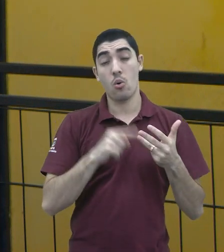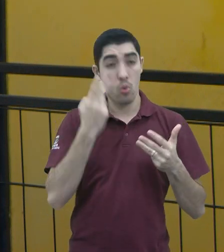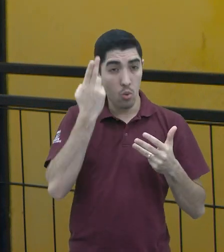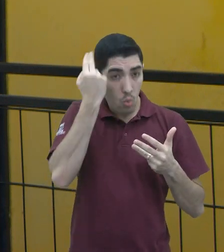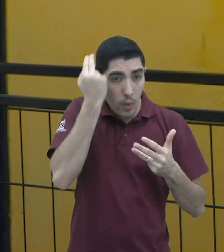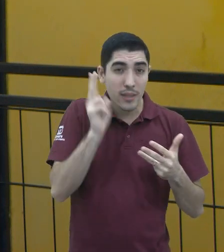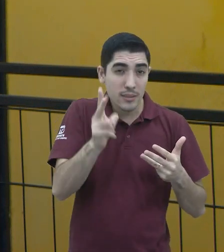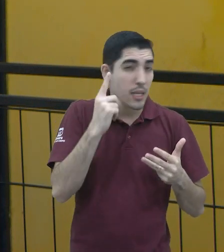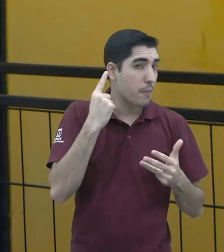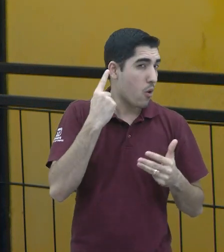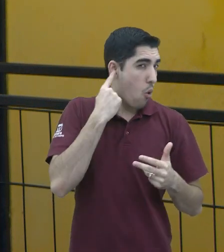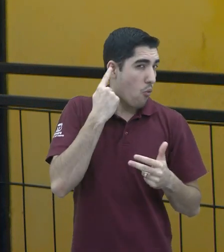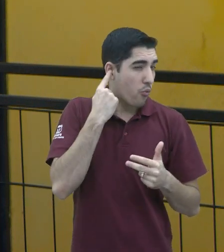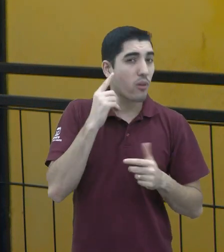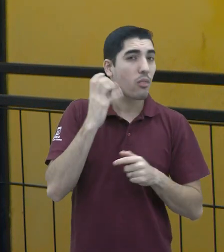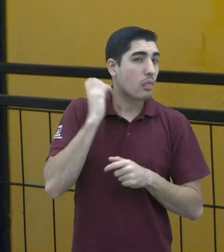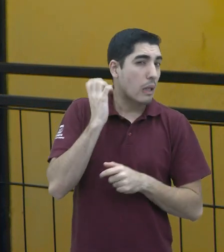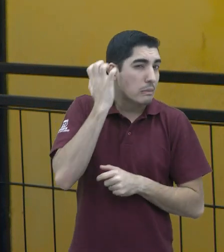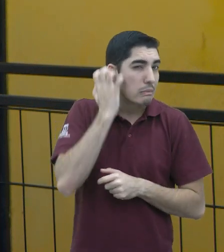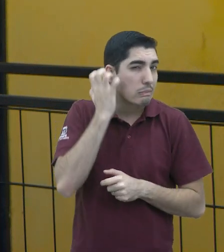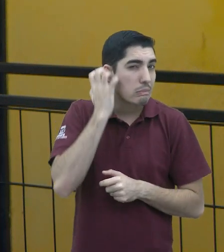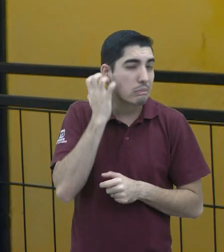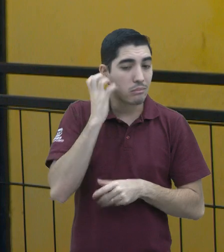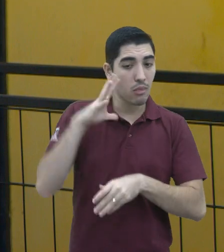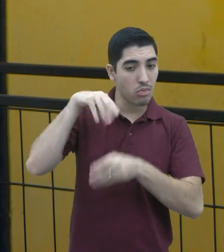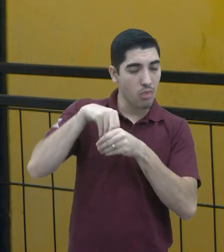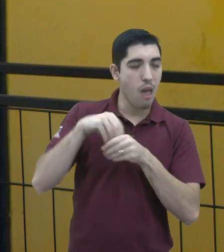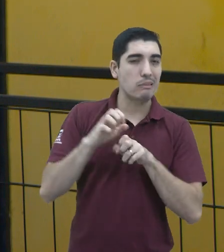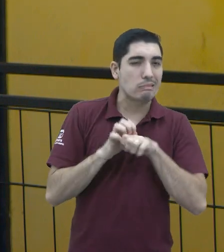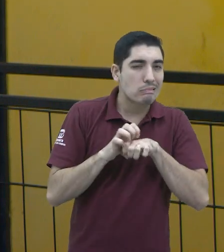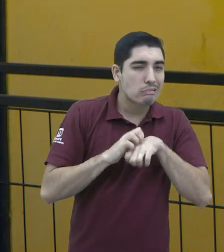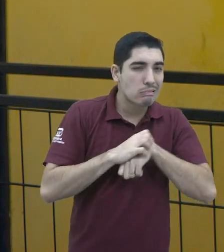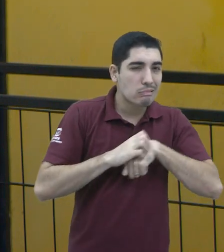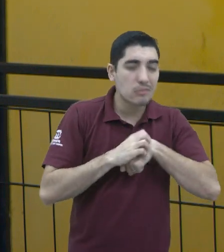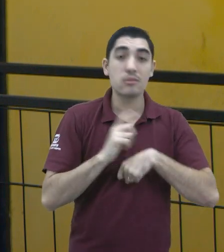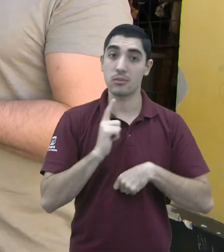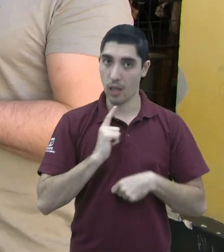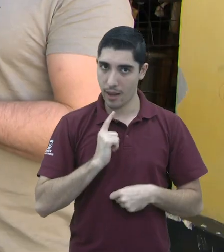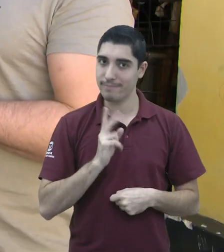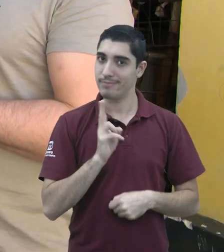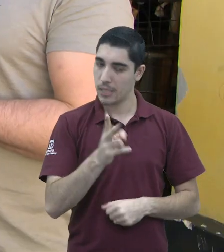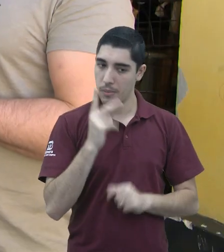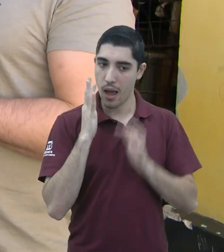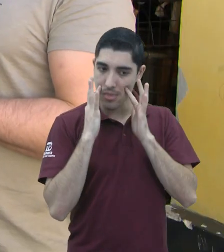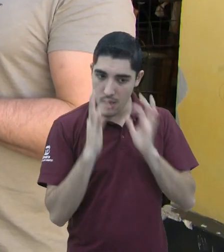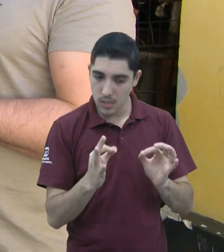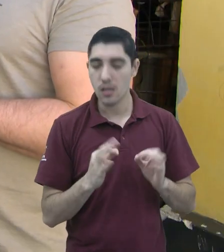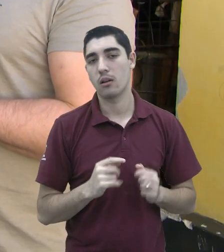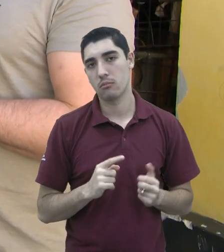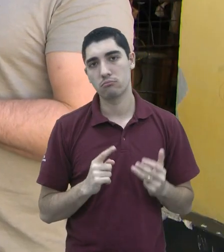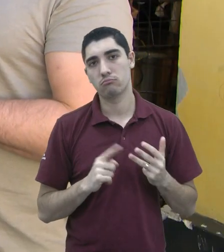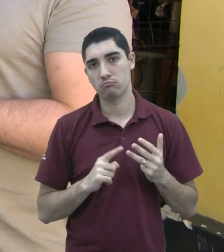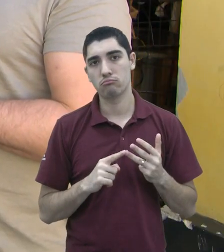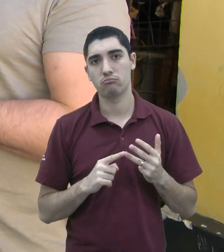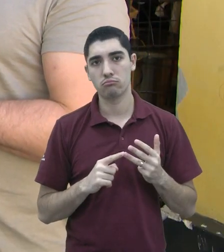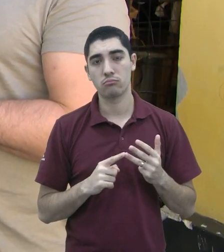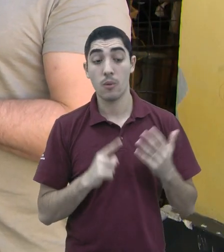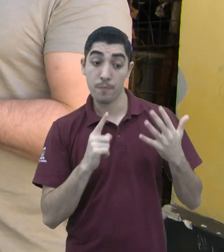tem bastante sarna de ouvido, quando não é cuidado muito bem, tem sarninha de ouvido.